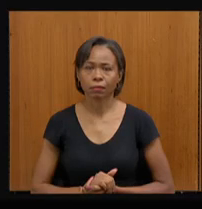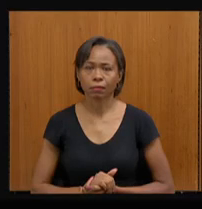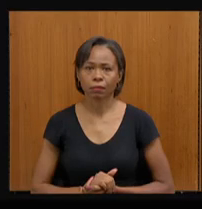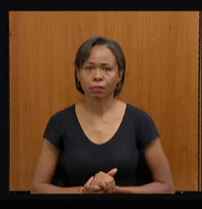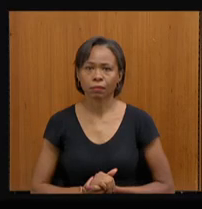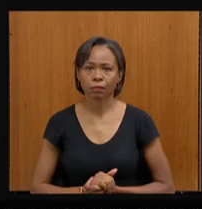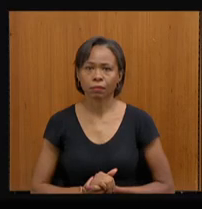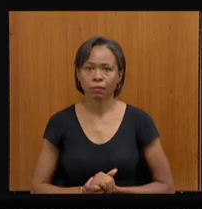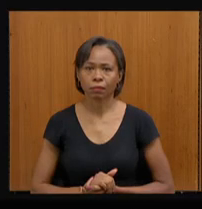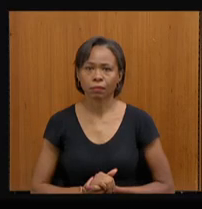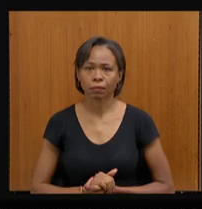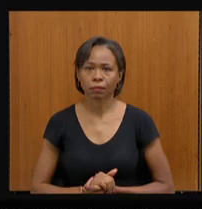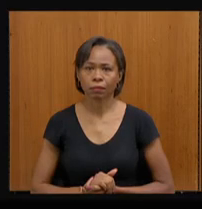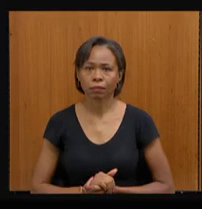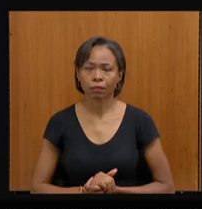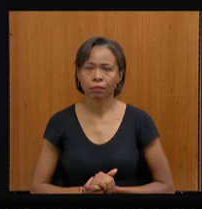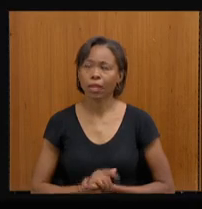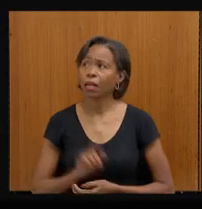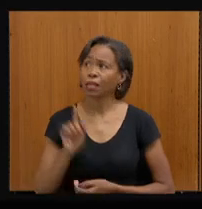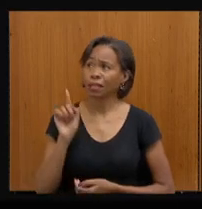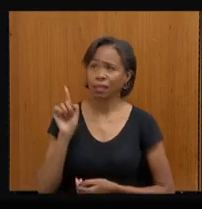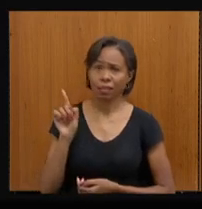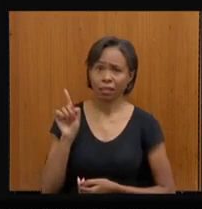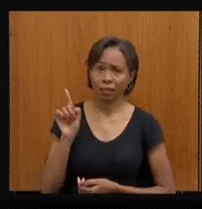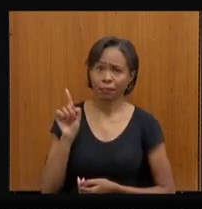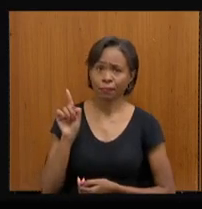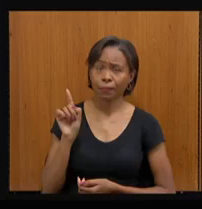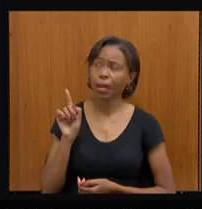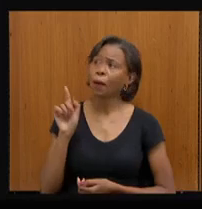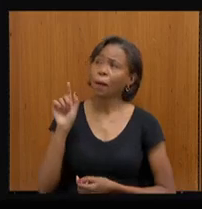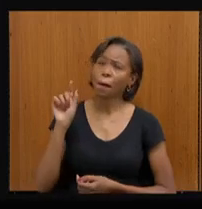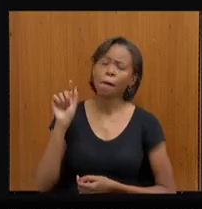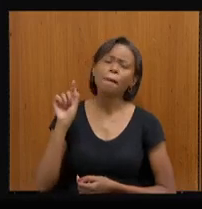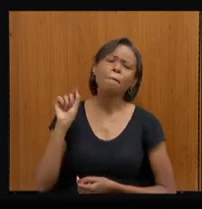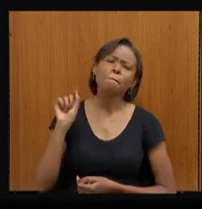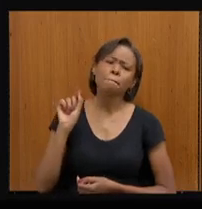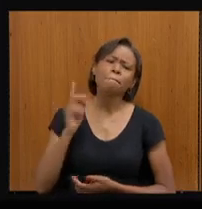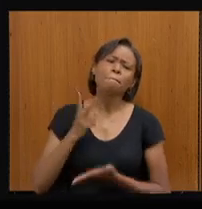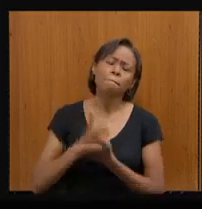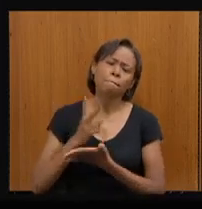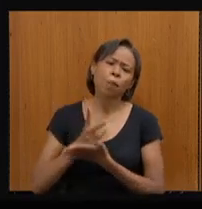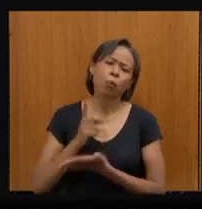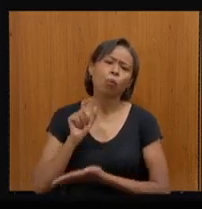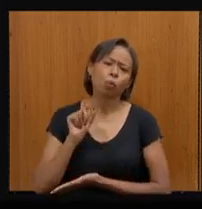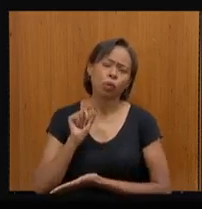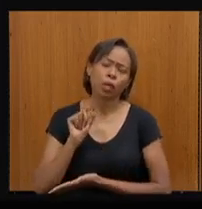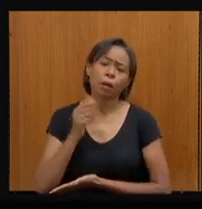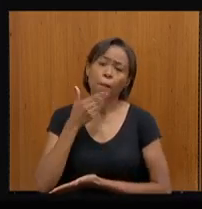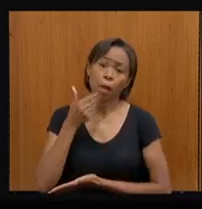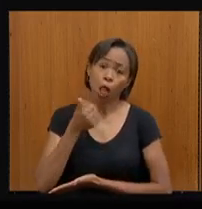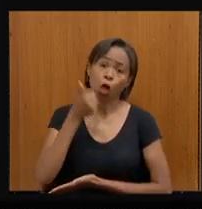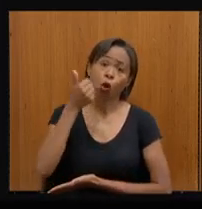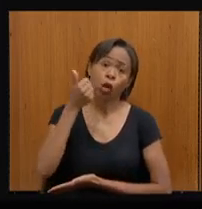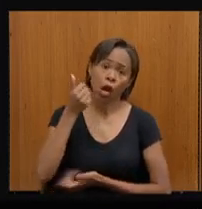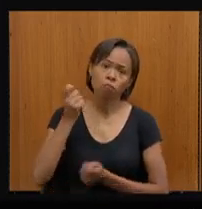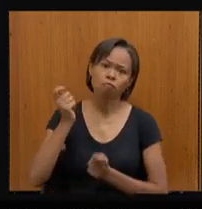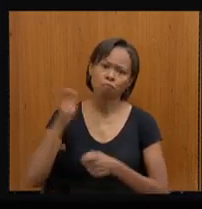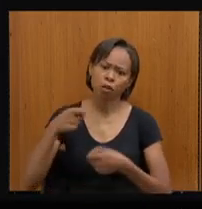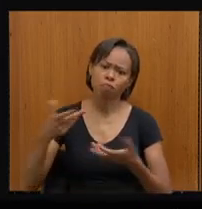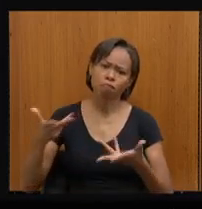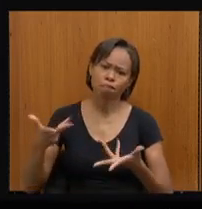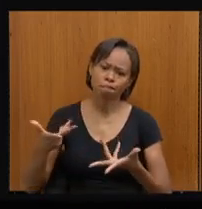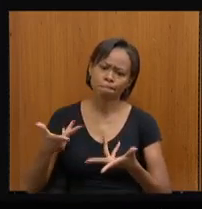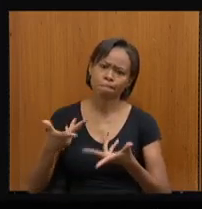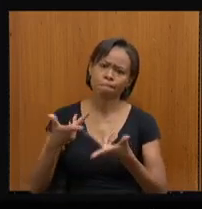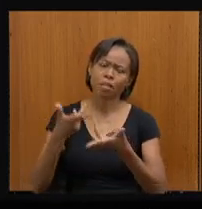como grátis a página nós ainda continuamos com a melhoria de eficiência não